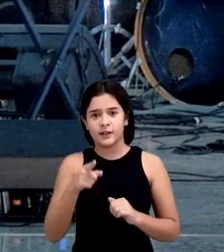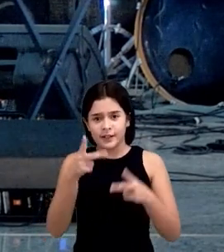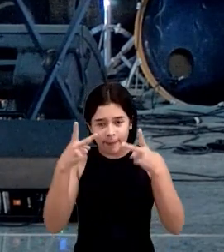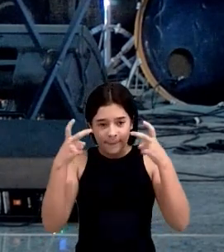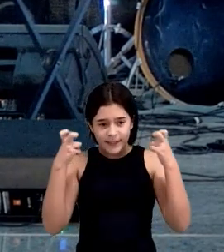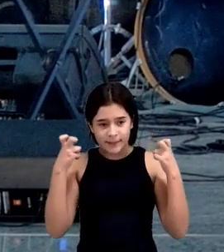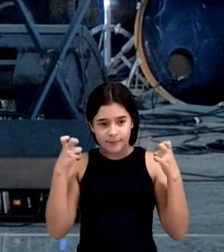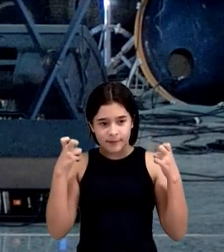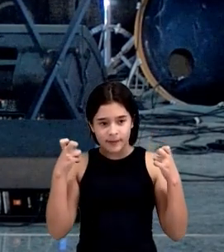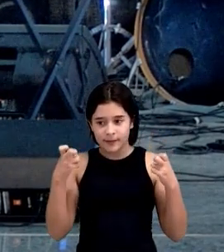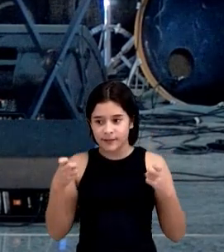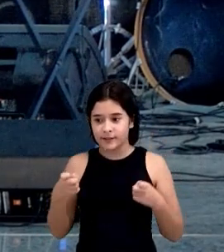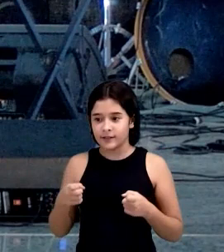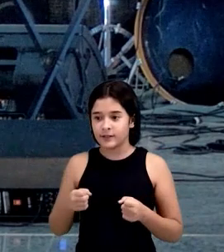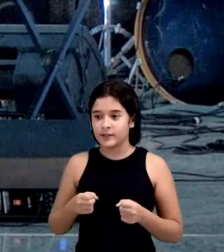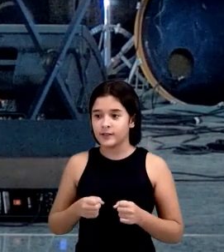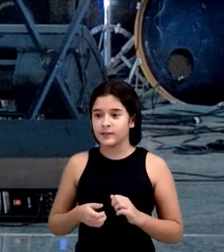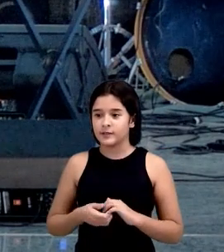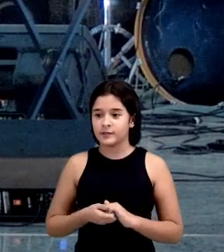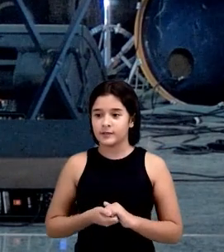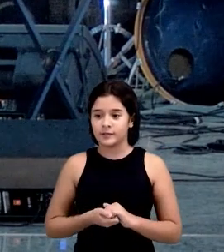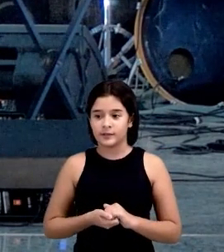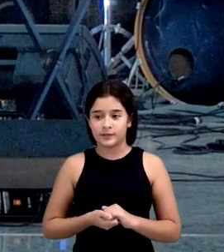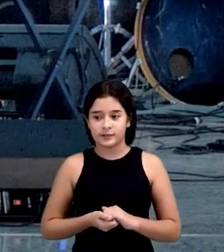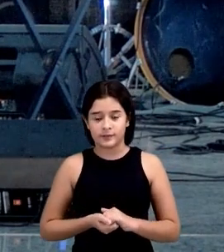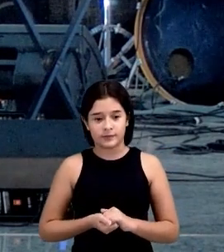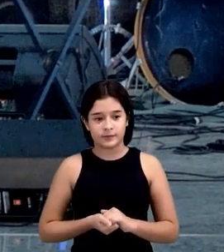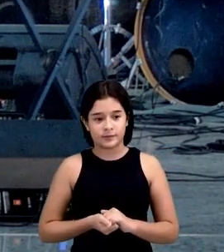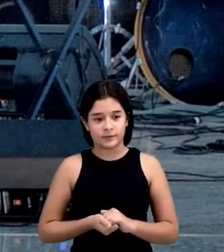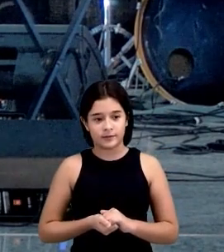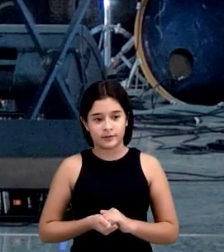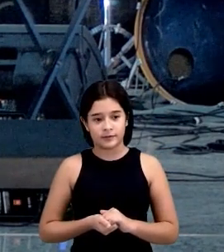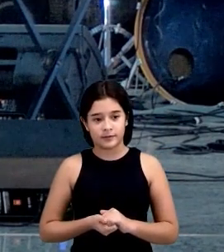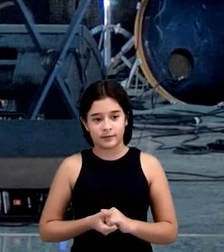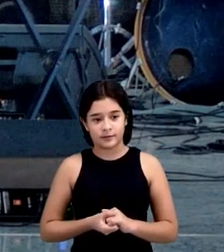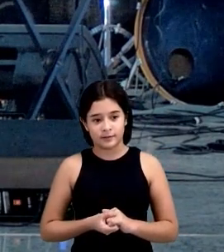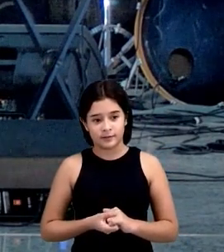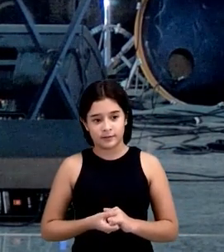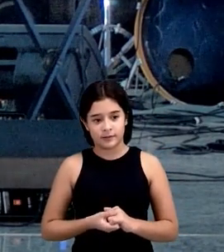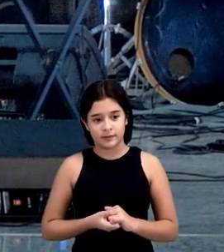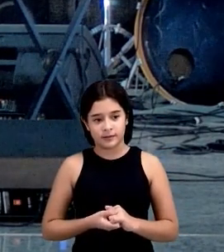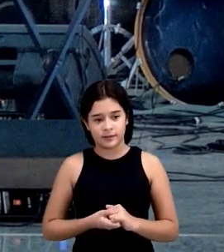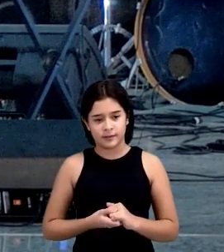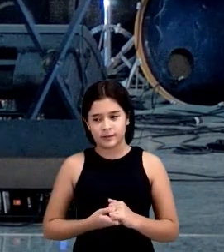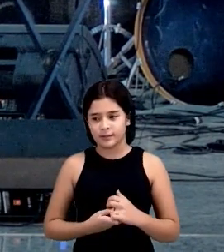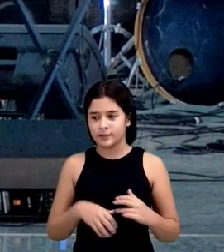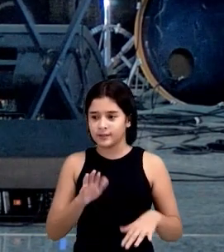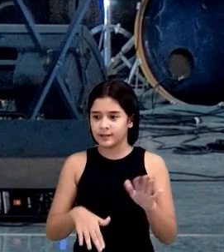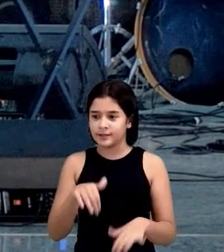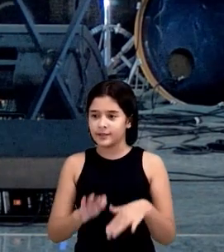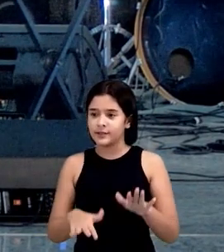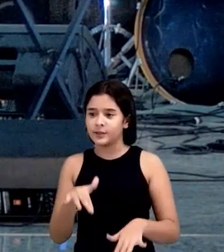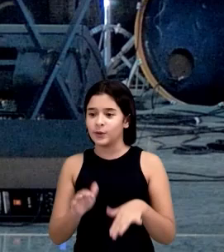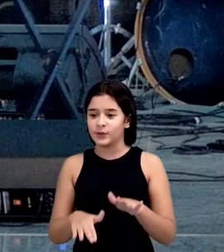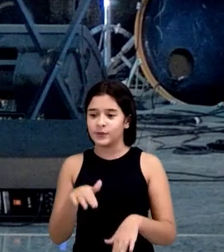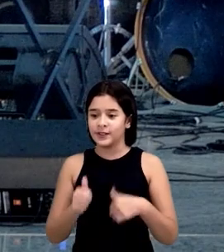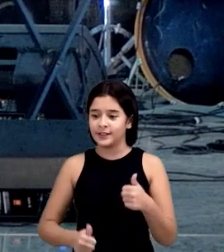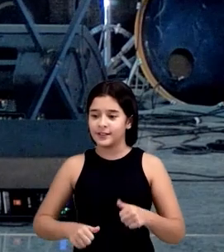Então, na BR, numa reta, diminuiu a velocidade e apaguei a luz. Gente, é assustador. É assustador. Porque o que é que